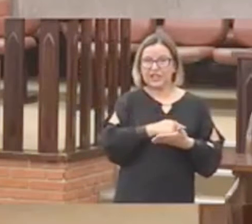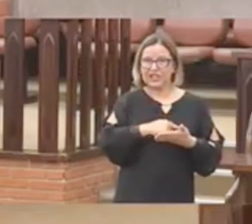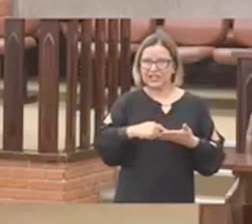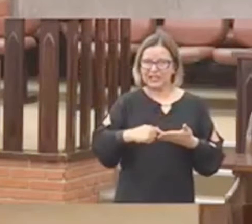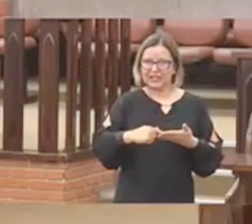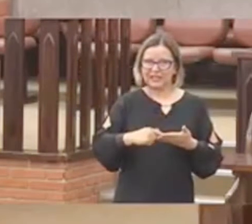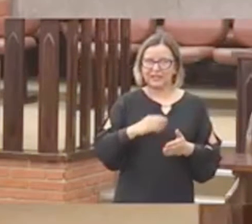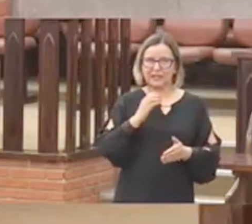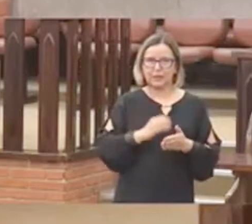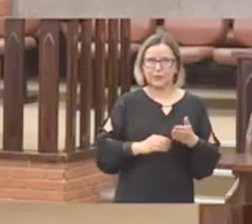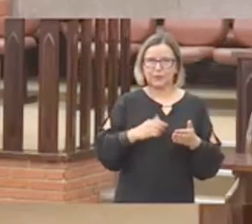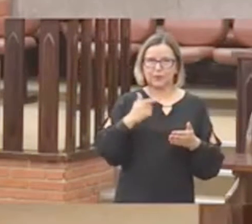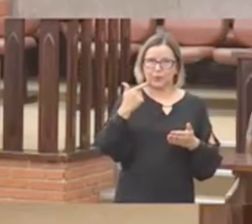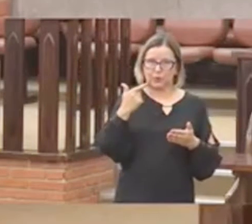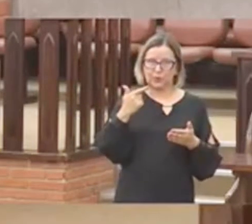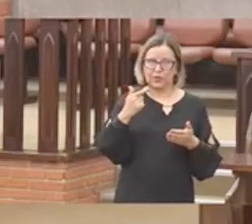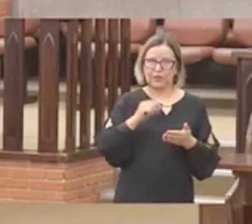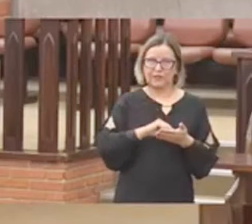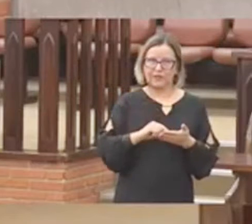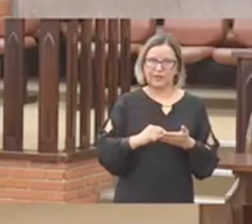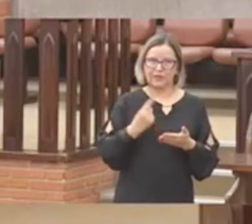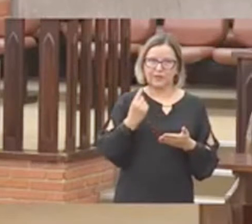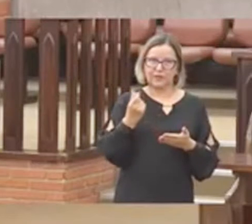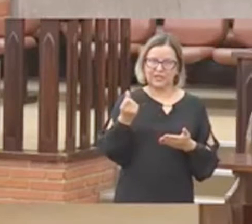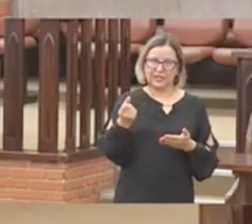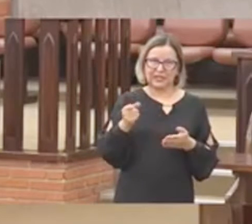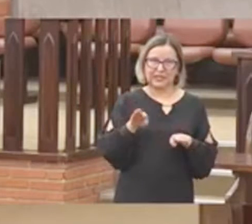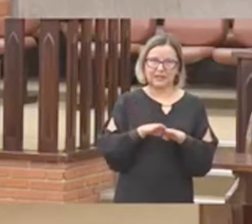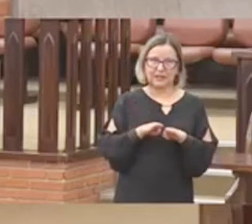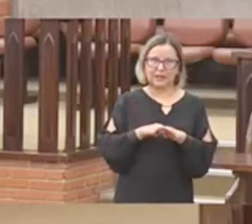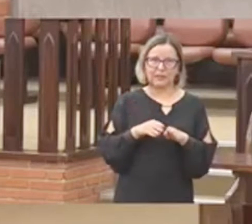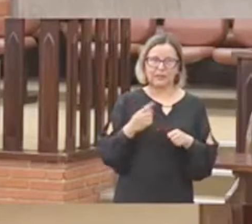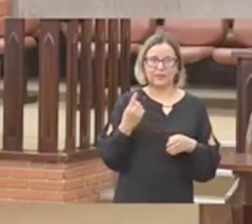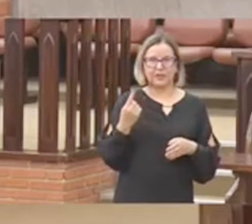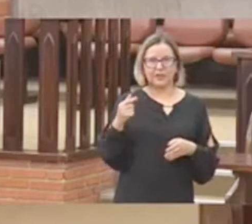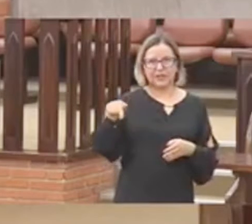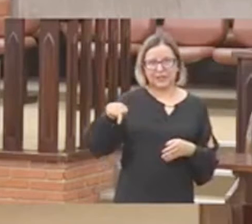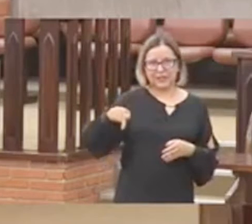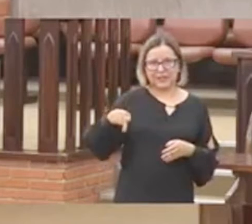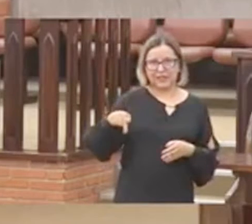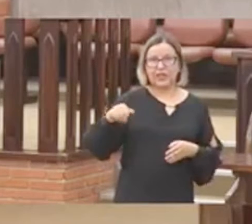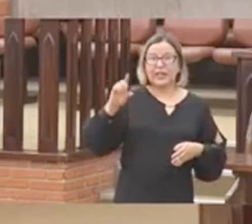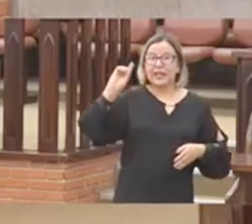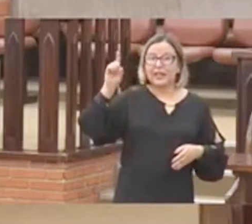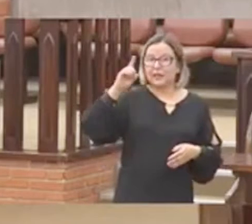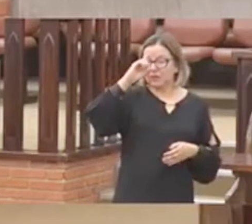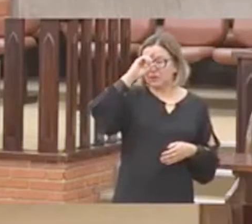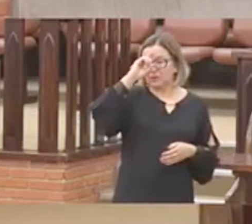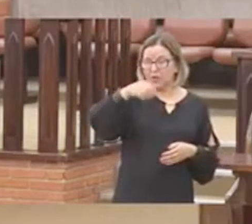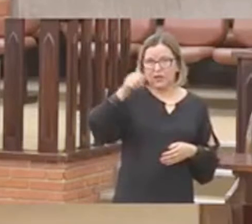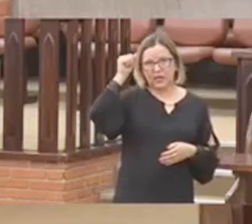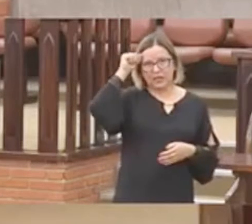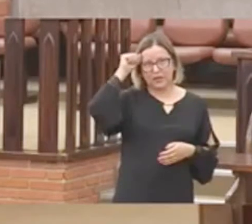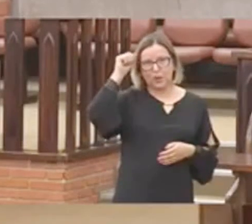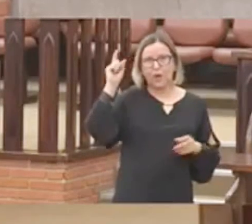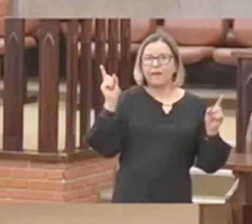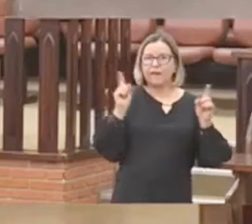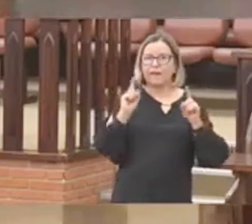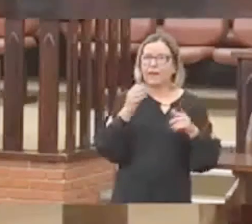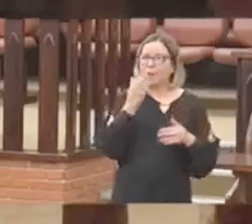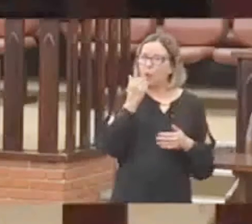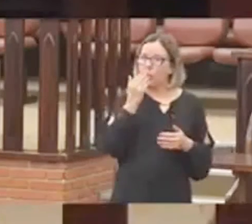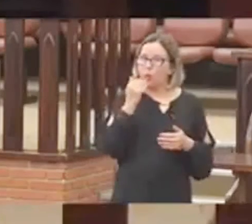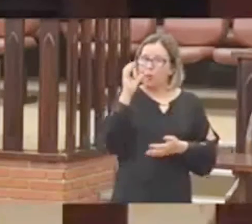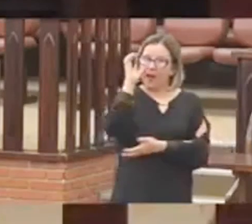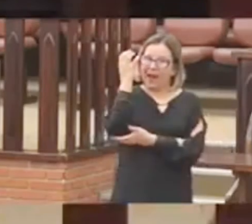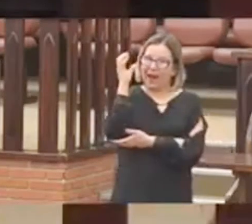e 17, Deus havia dado uma ordem para Adão, para que não comesse do fruto da árvore do conhecimento do bem e do